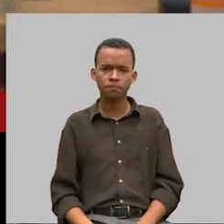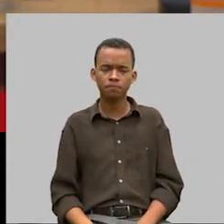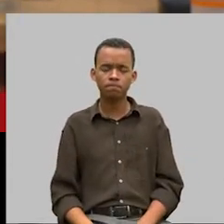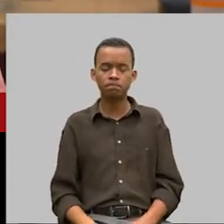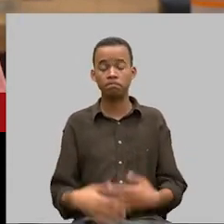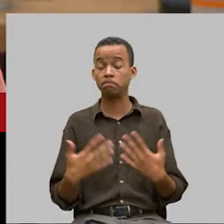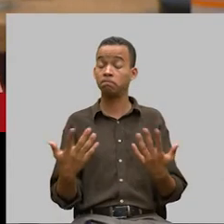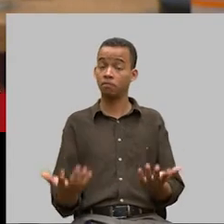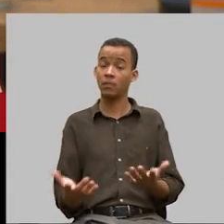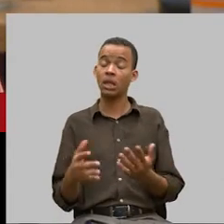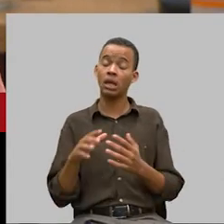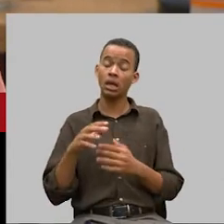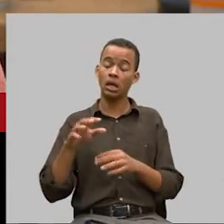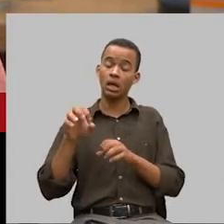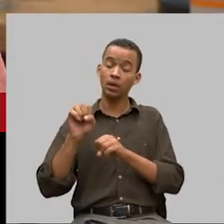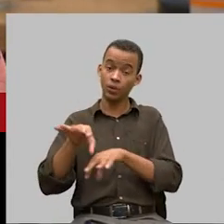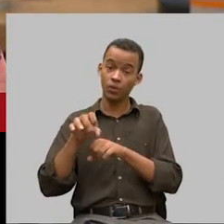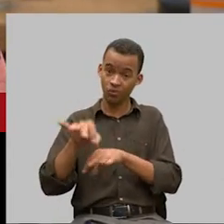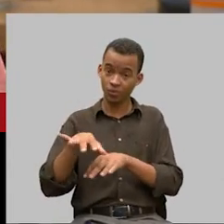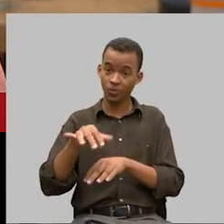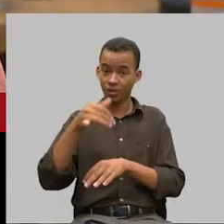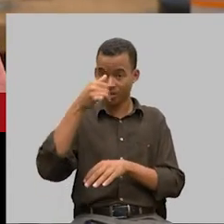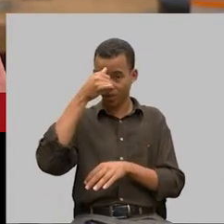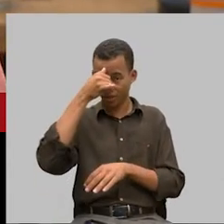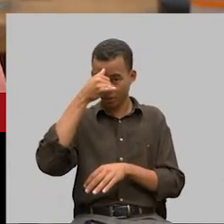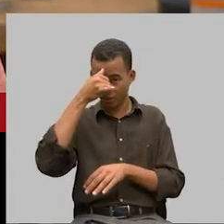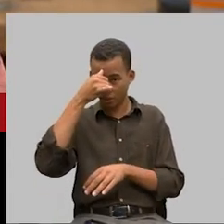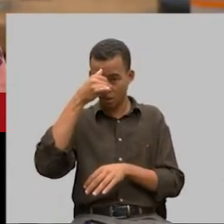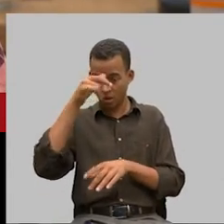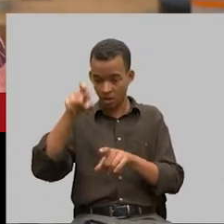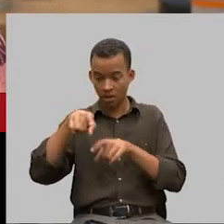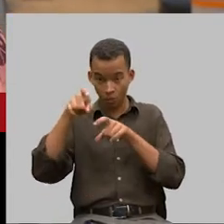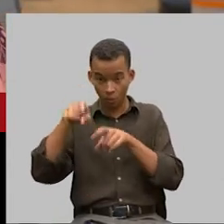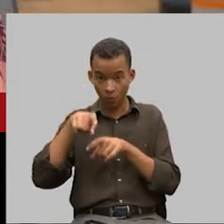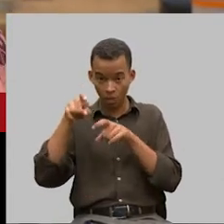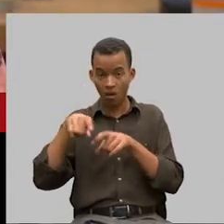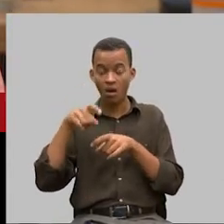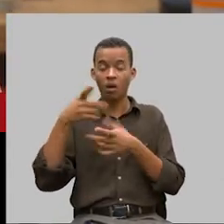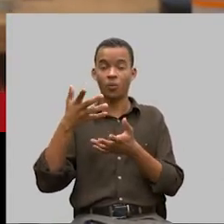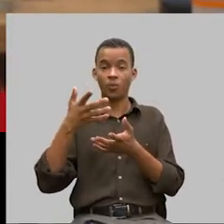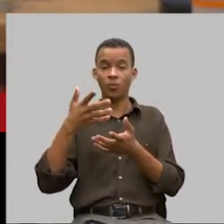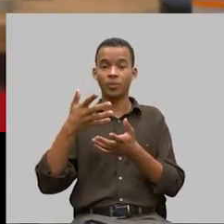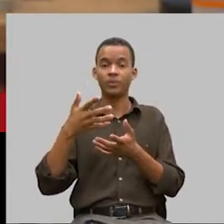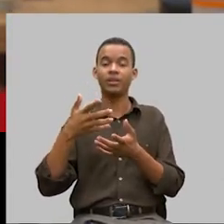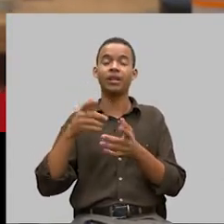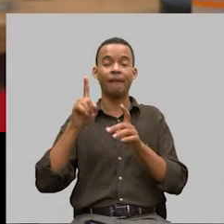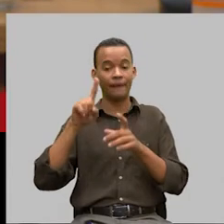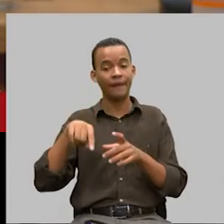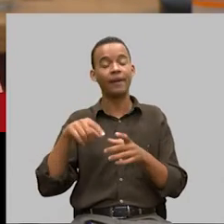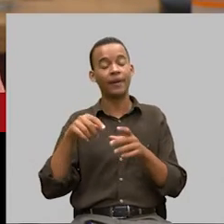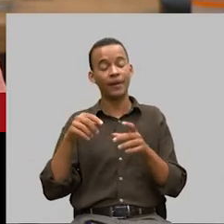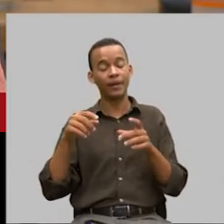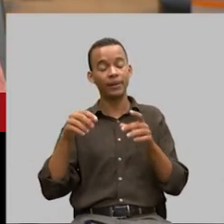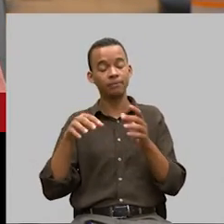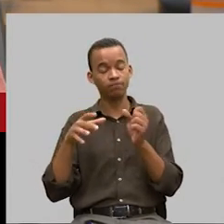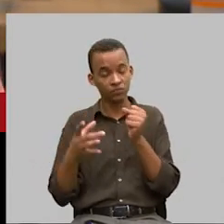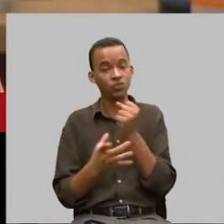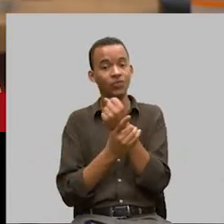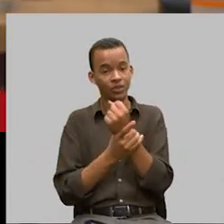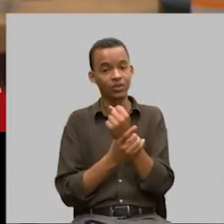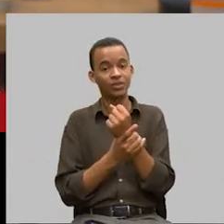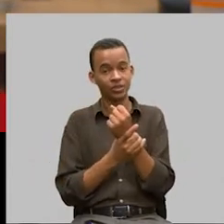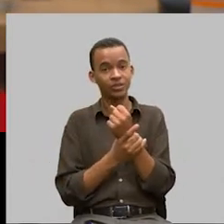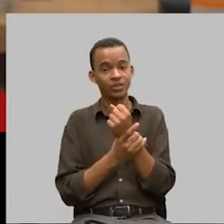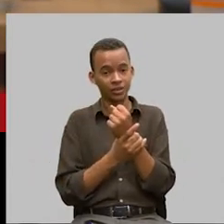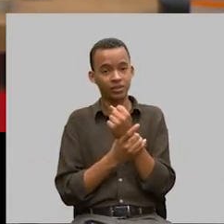educação do campo ela propõe o contrário né asfas que os livros 4 anos depois que eles foram usados eu